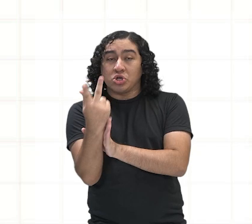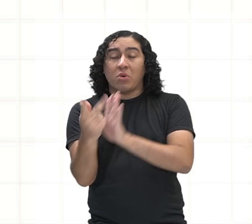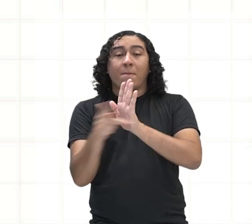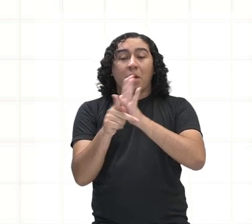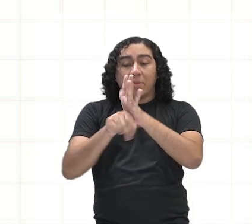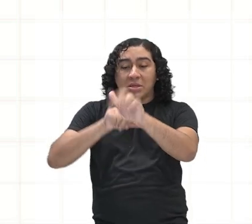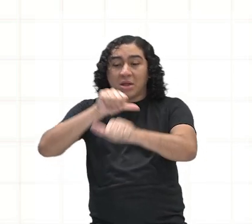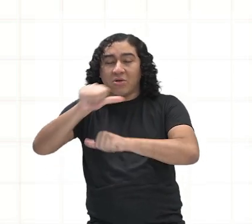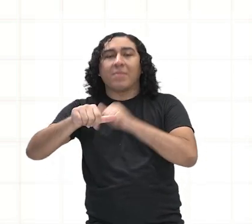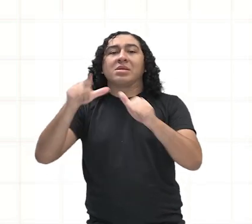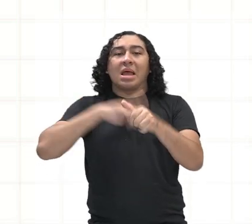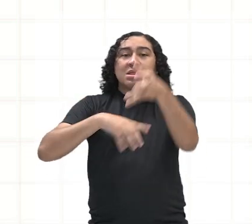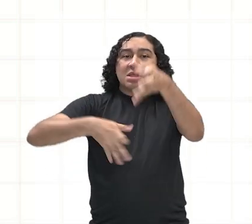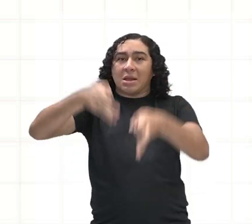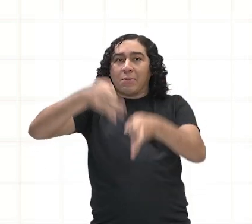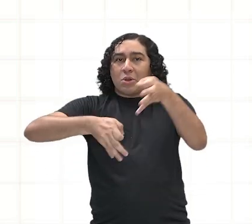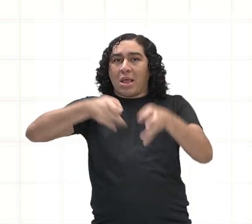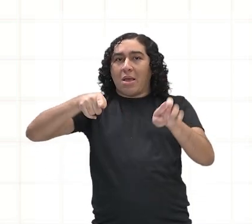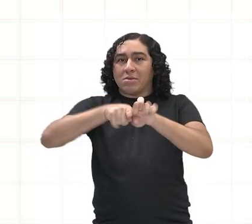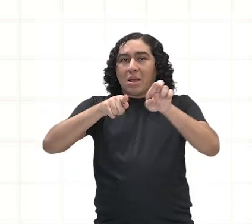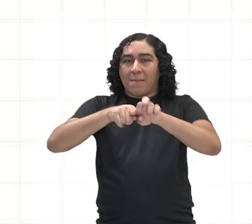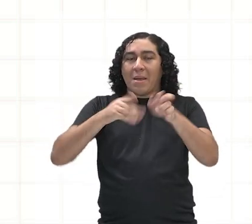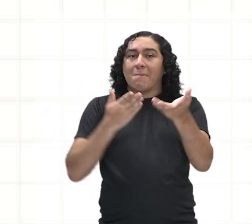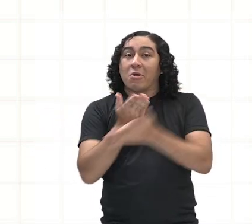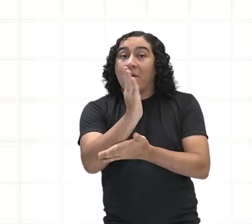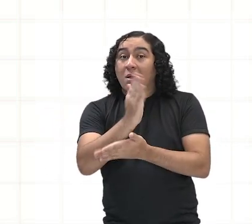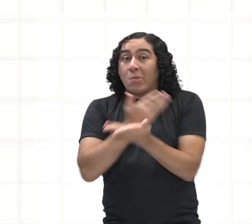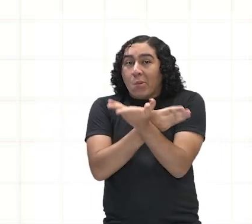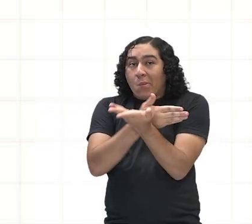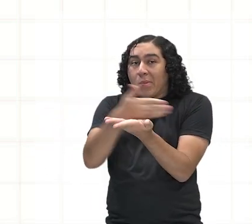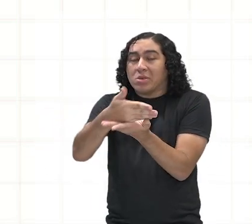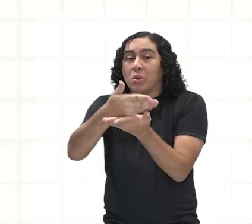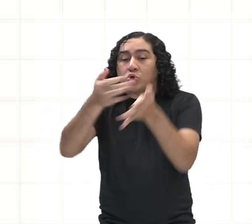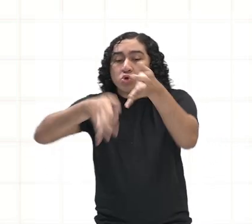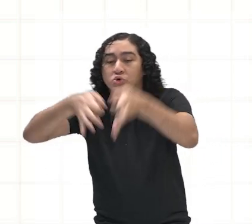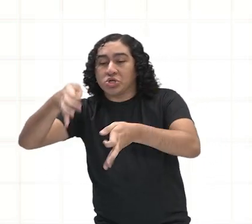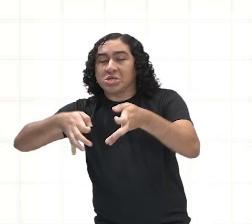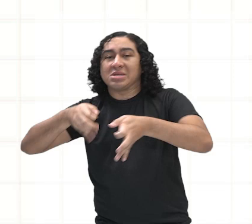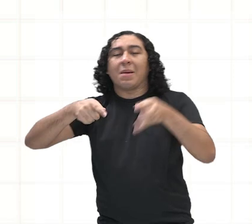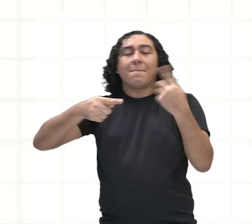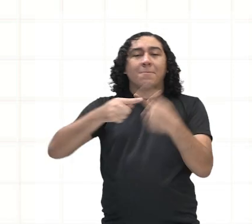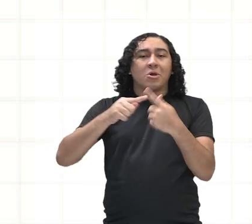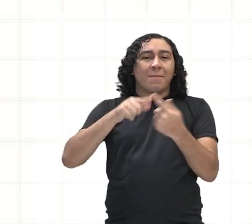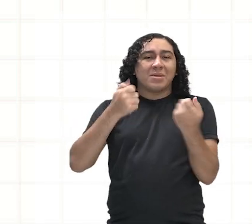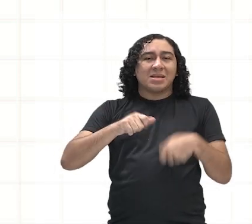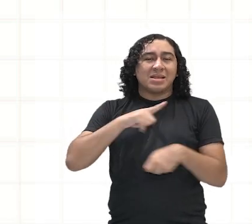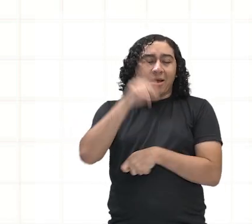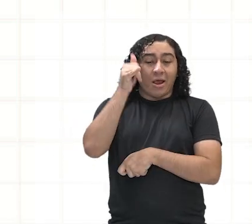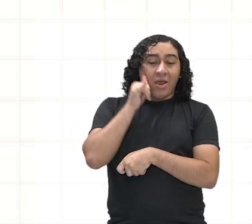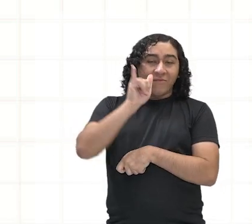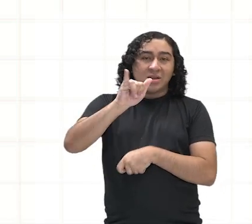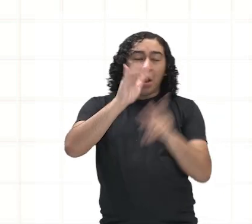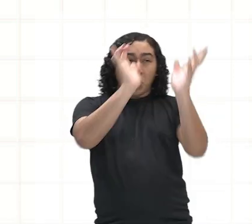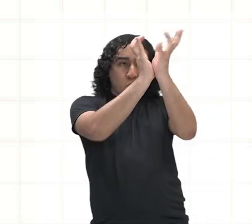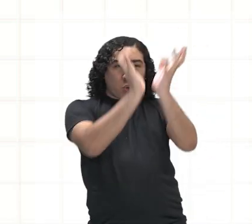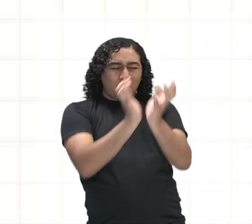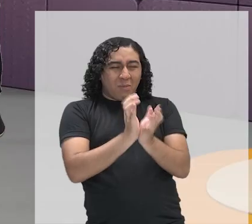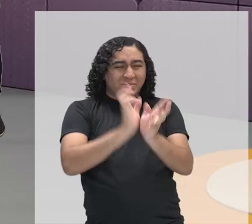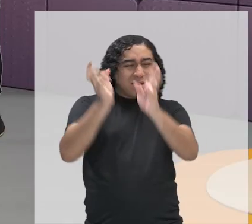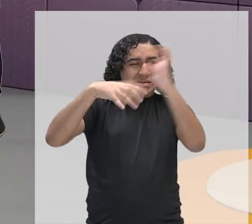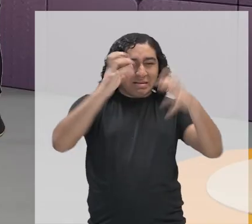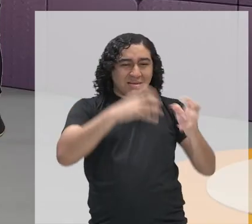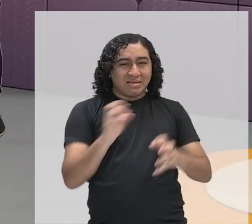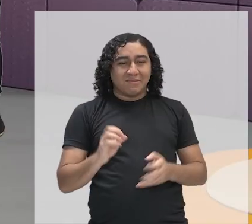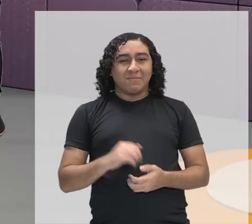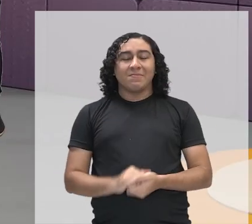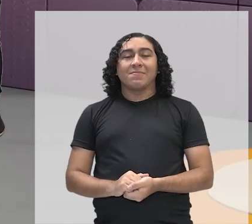toda a espécie de causa, tá? Que era exatamente para acabar um pouco com essas disputas das divisões sociais. Vamos,